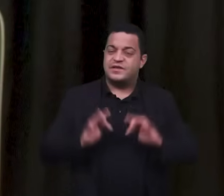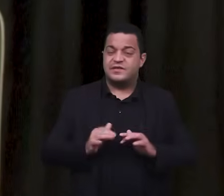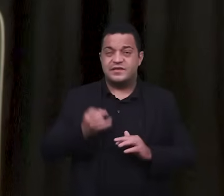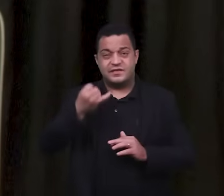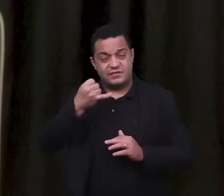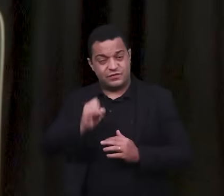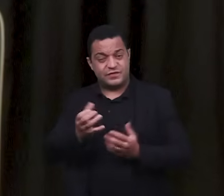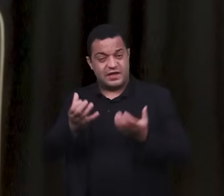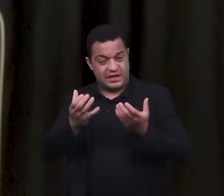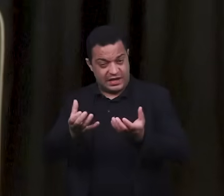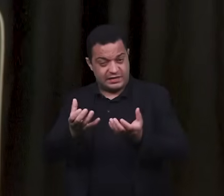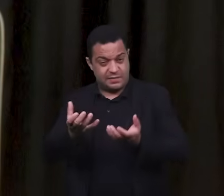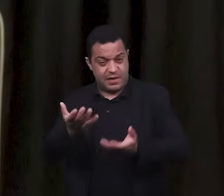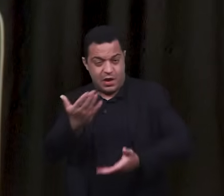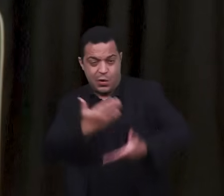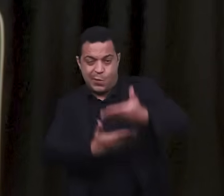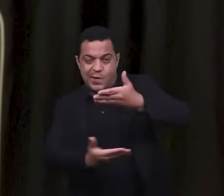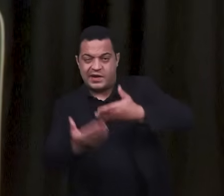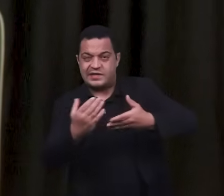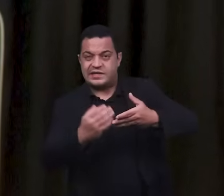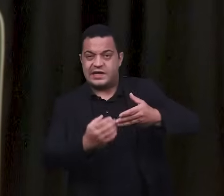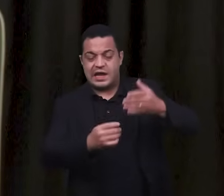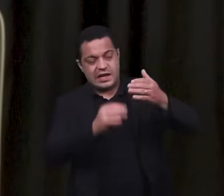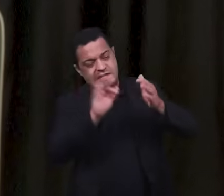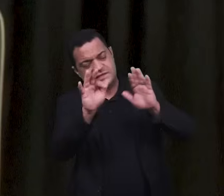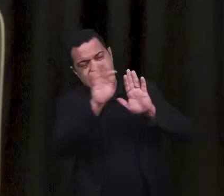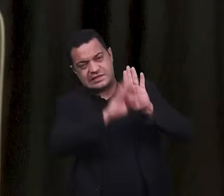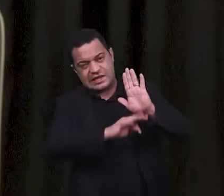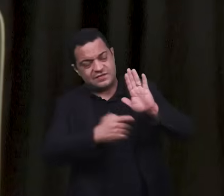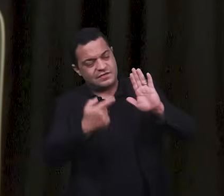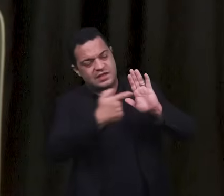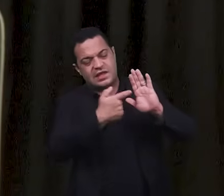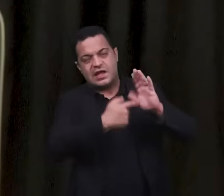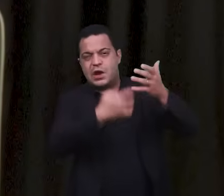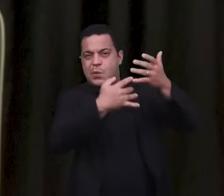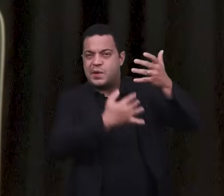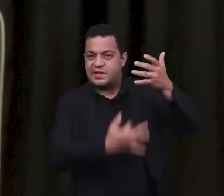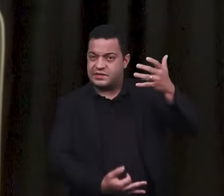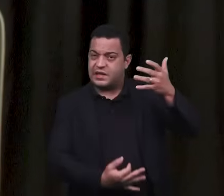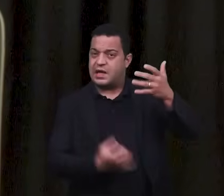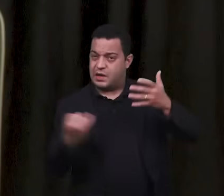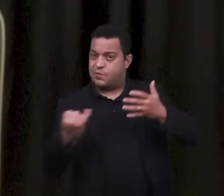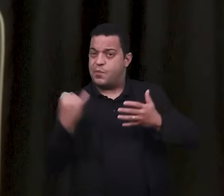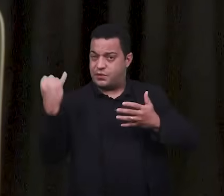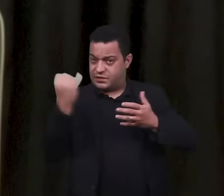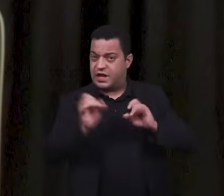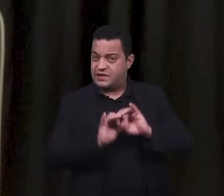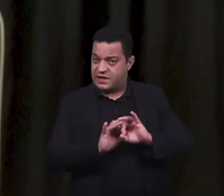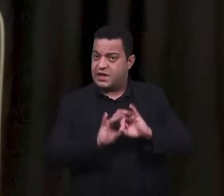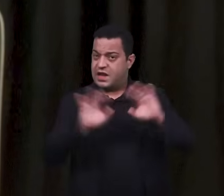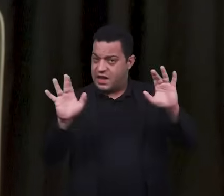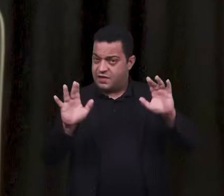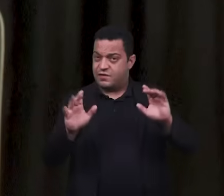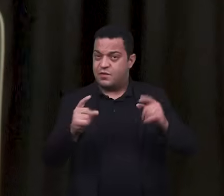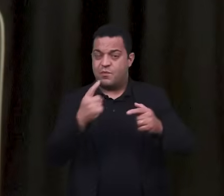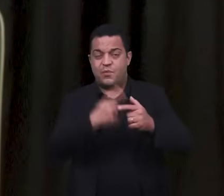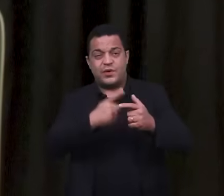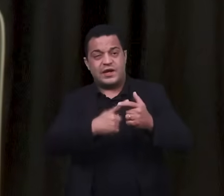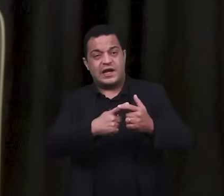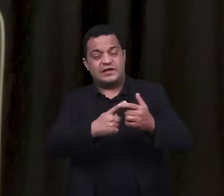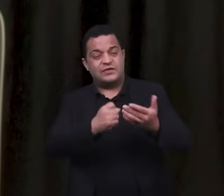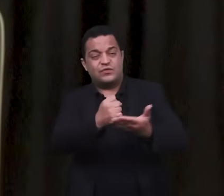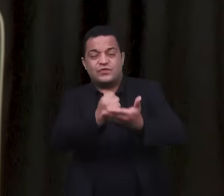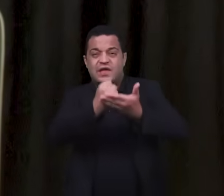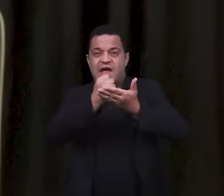pode nos enviar. Nós estamos sempre atentos às participações que têm nos ajudado muito na elaboração da